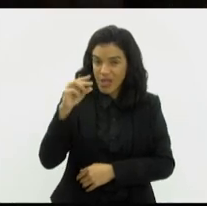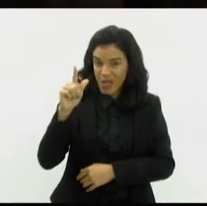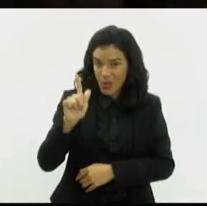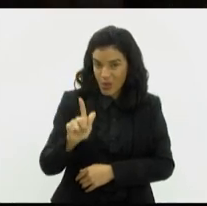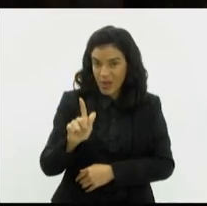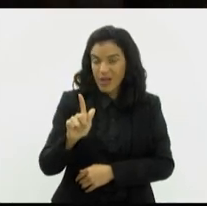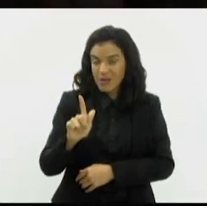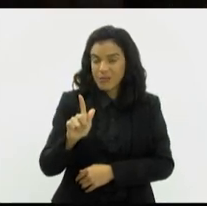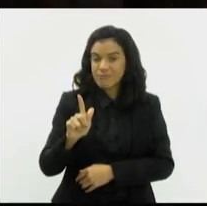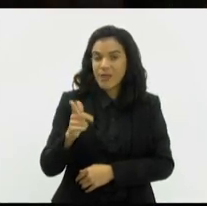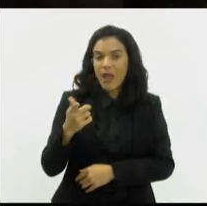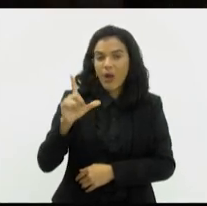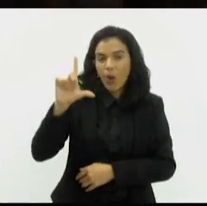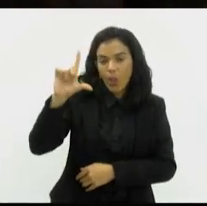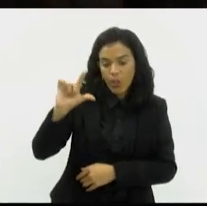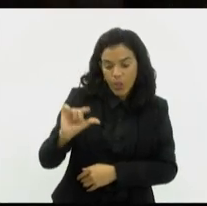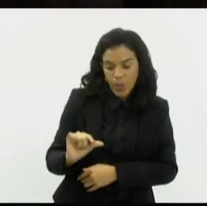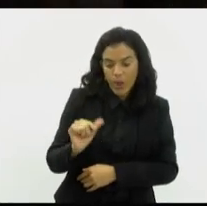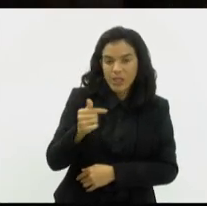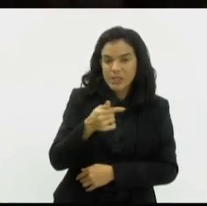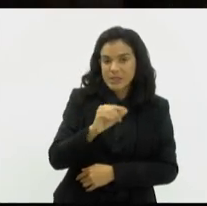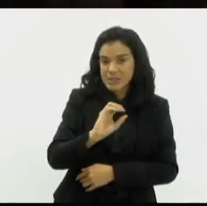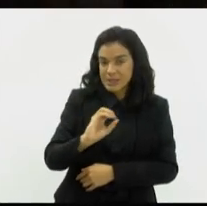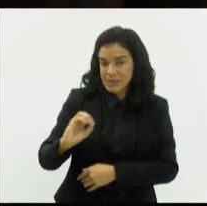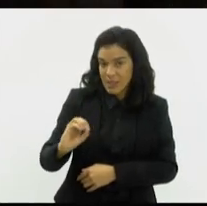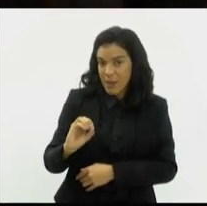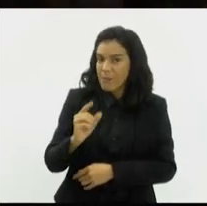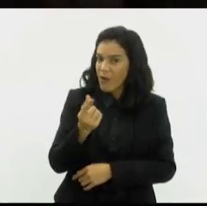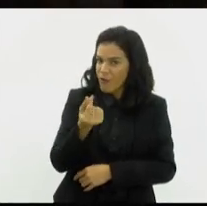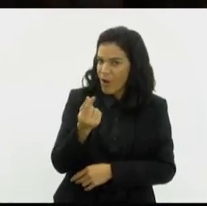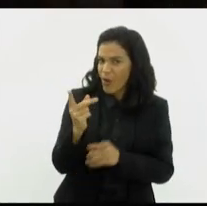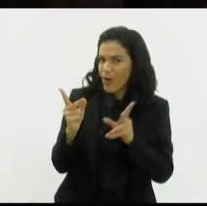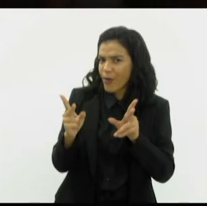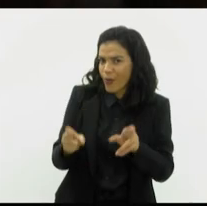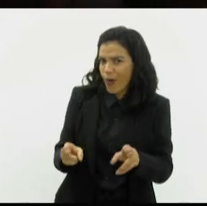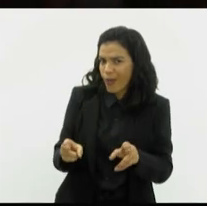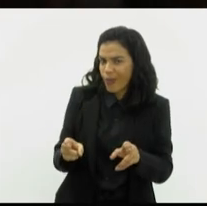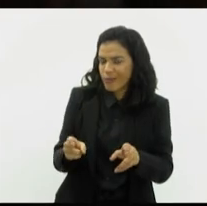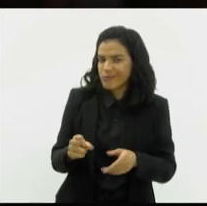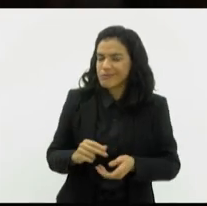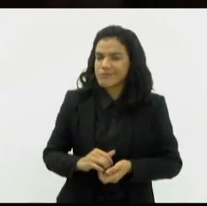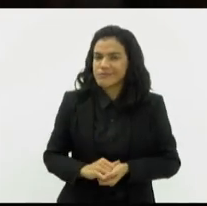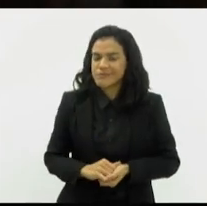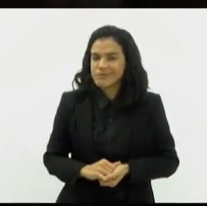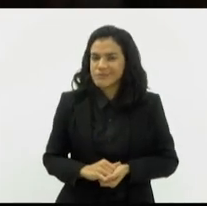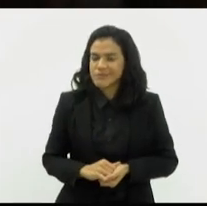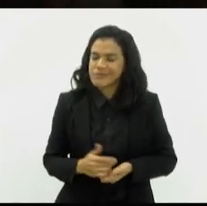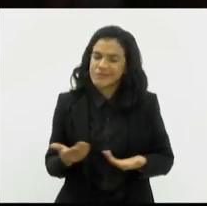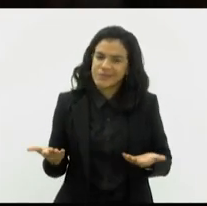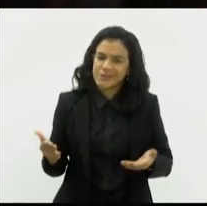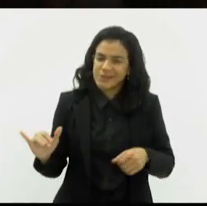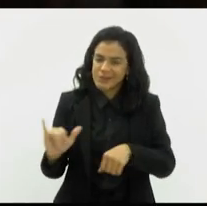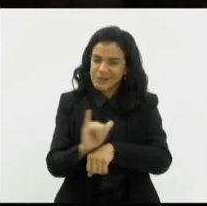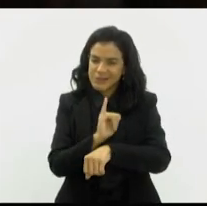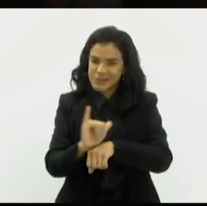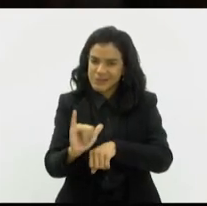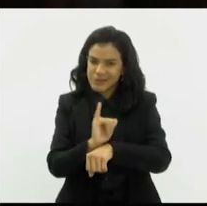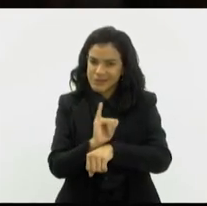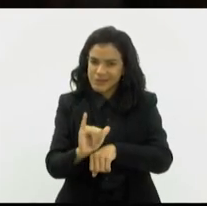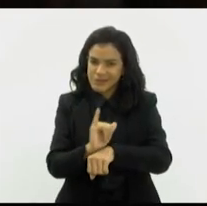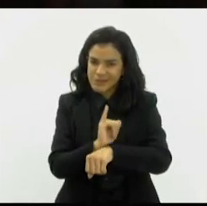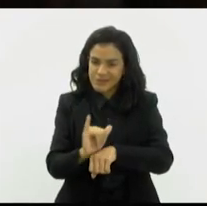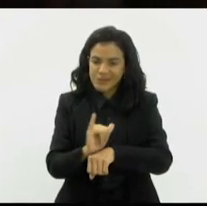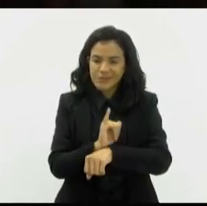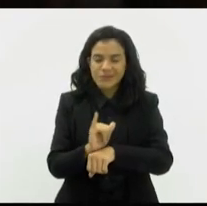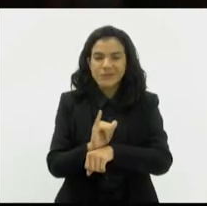de ser a 750 gramas pelo mesmo preço. É o pulo do gato. Isso